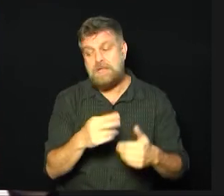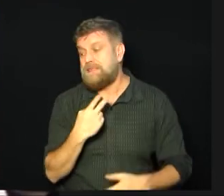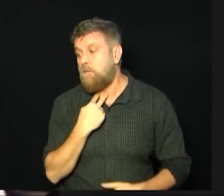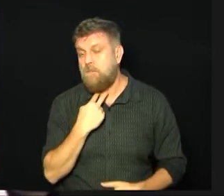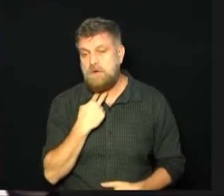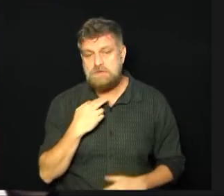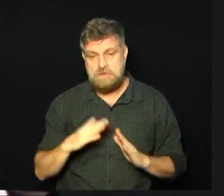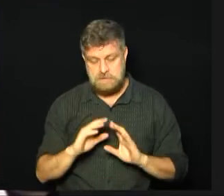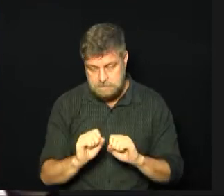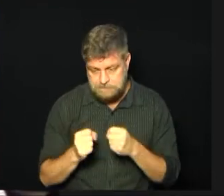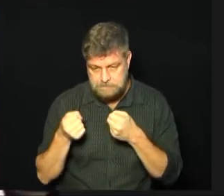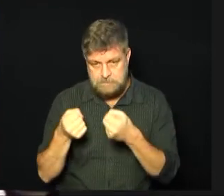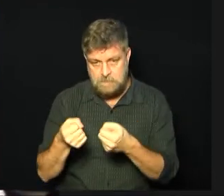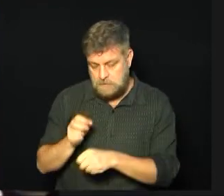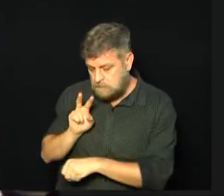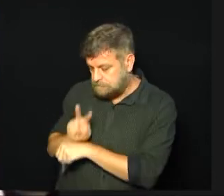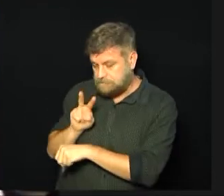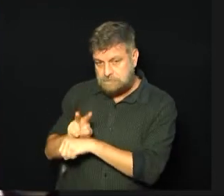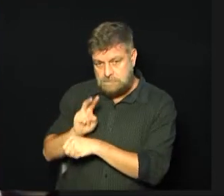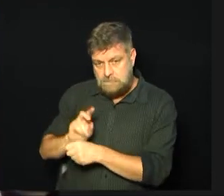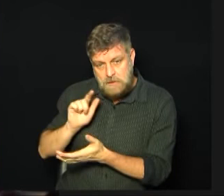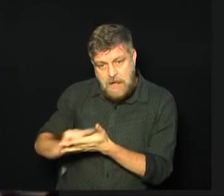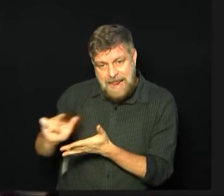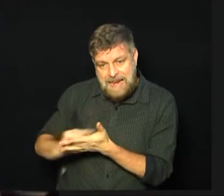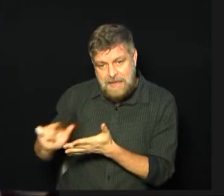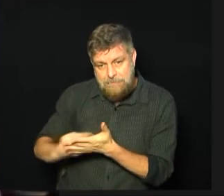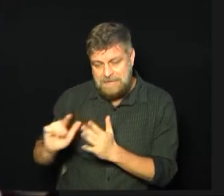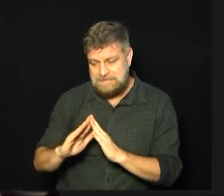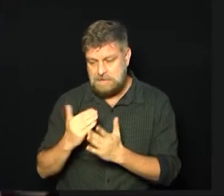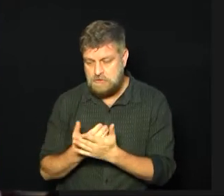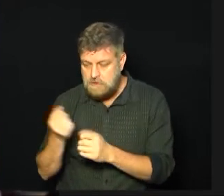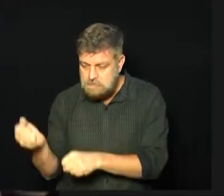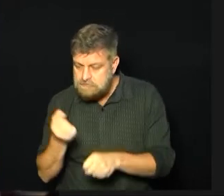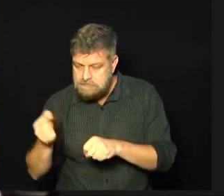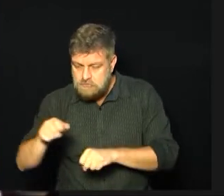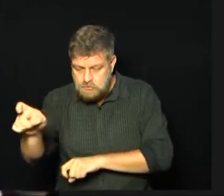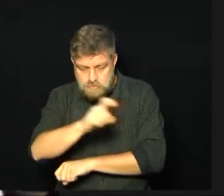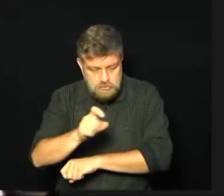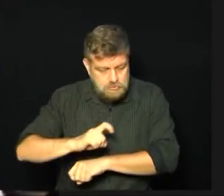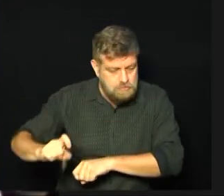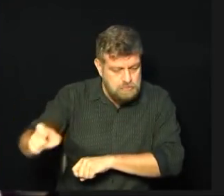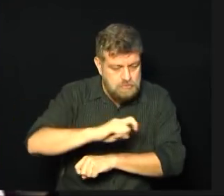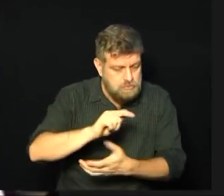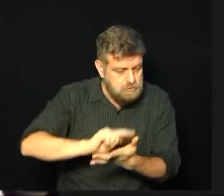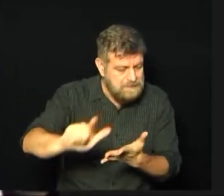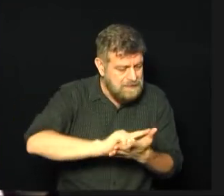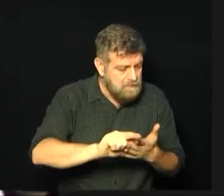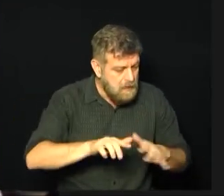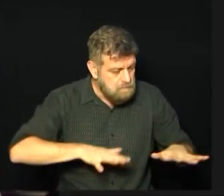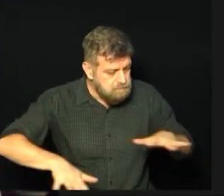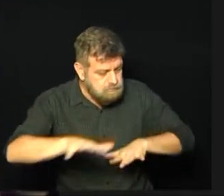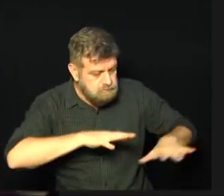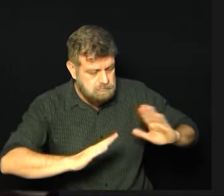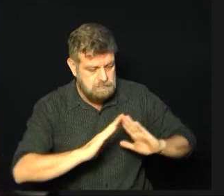feito um reforço, né, nas medidas de limpeza dessa escola, né, tem que fazer uma limpeza reforçada nessa